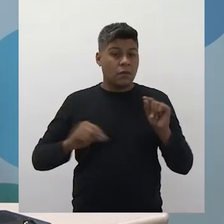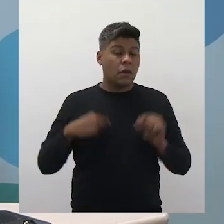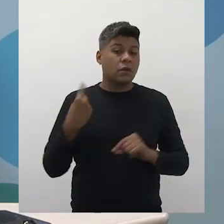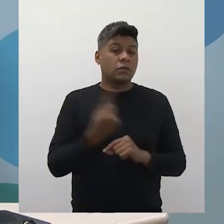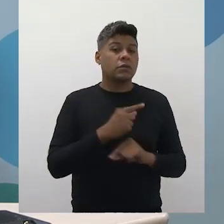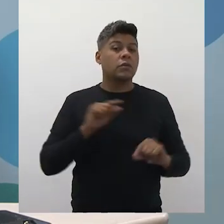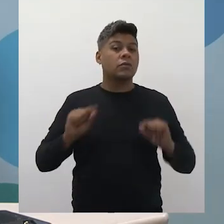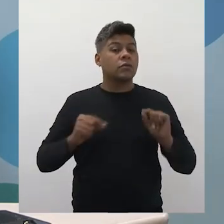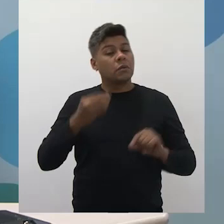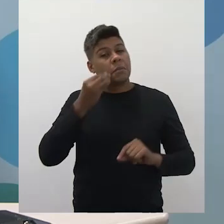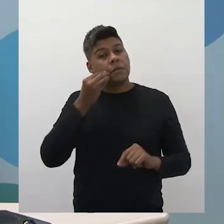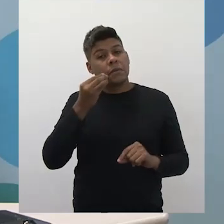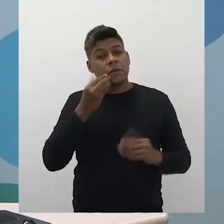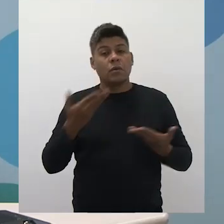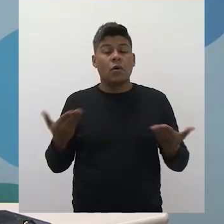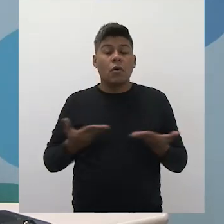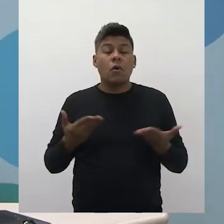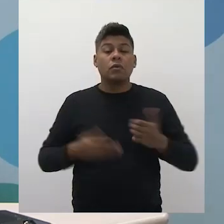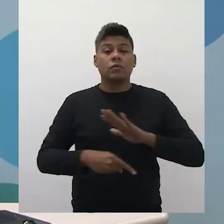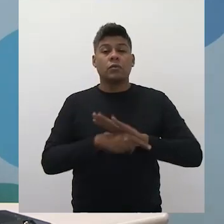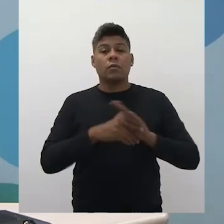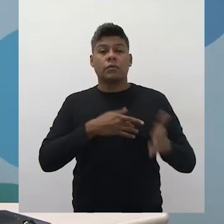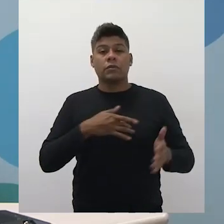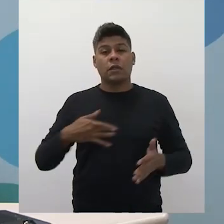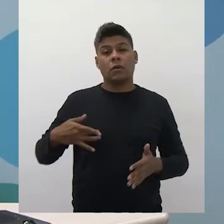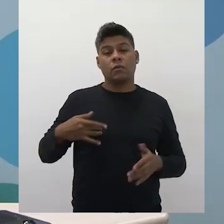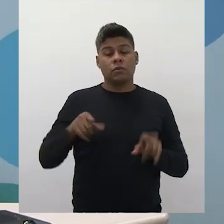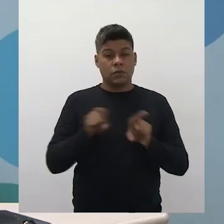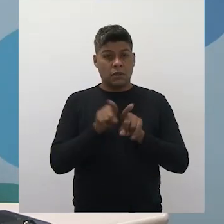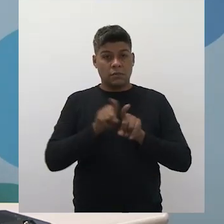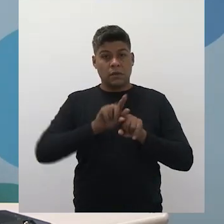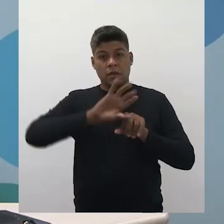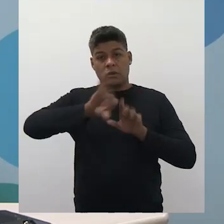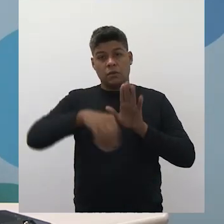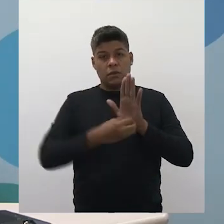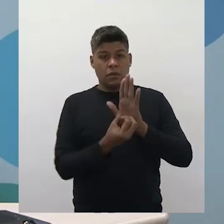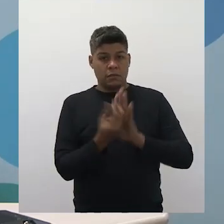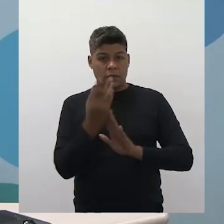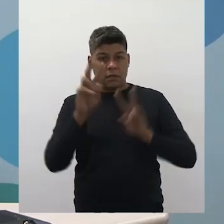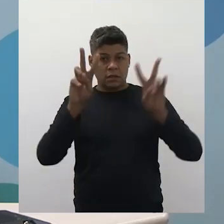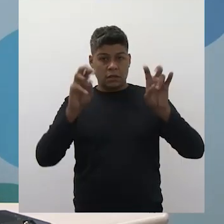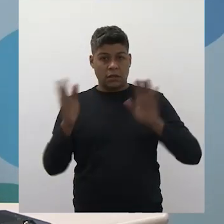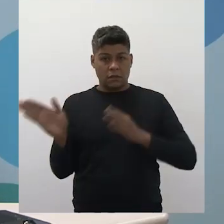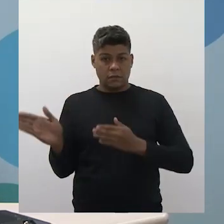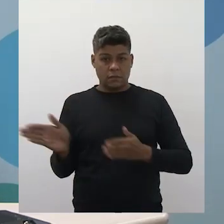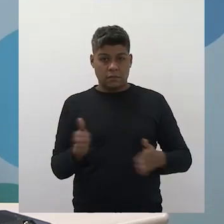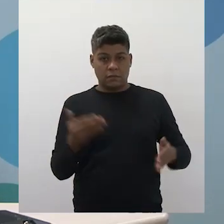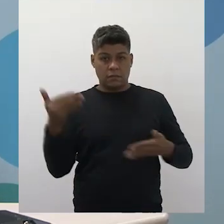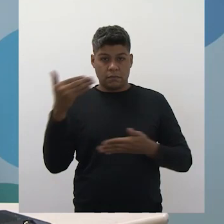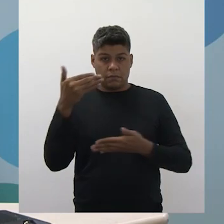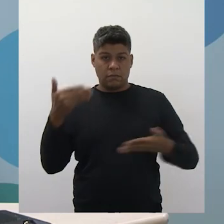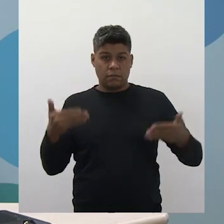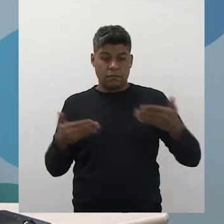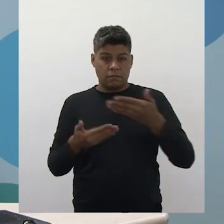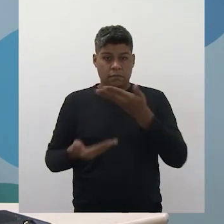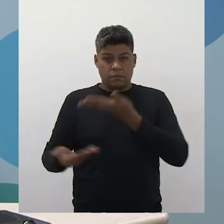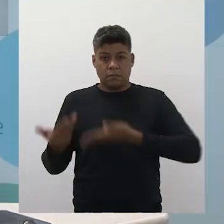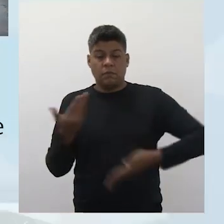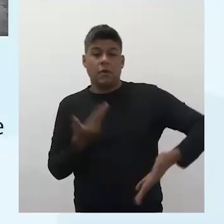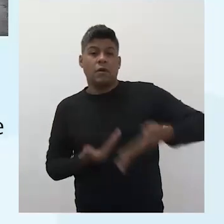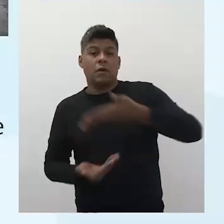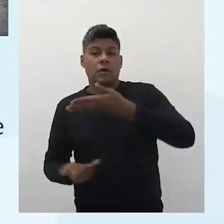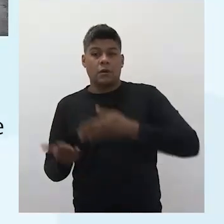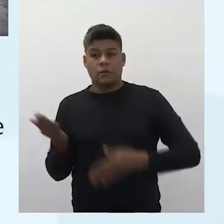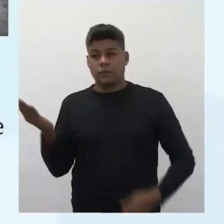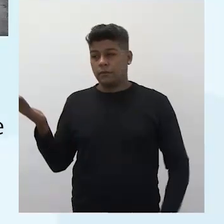nossa perspectiva hoje da questão saúde e sustentabilidade. Então, vamos colocar a primeira interação de hoje. Tá?